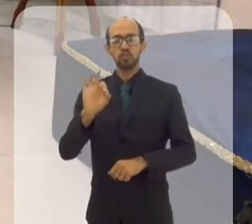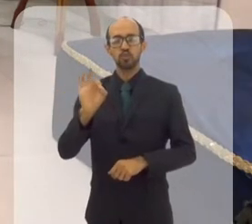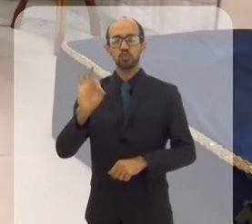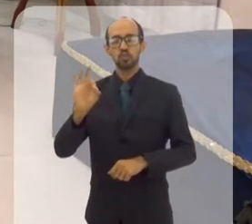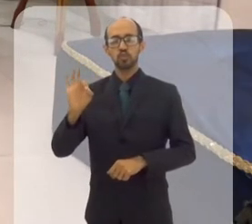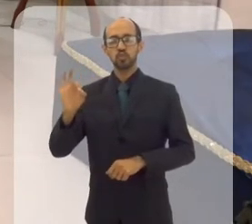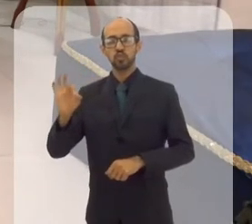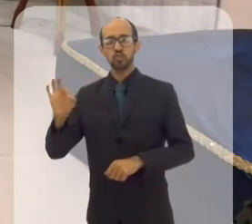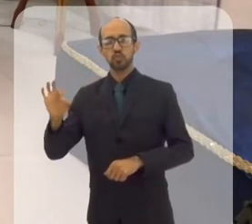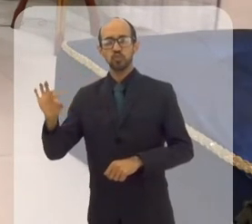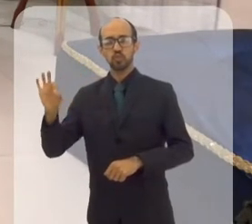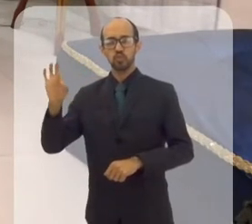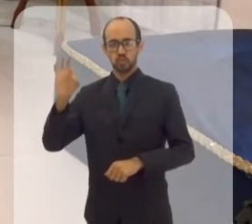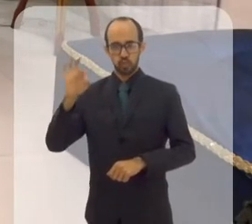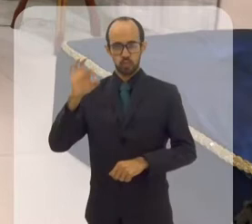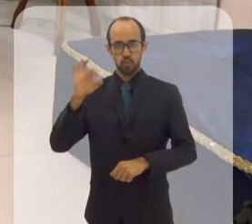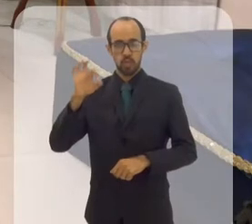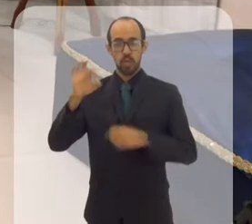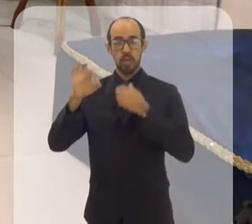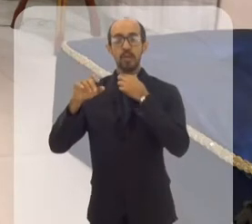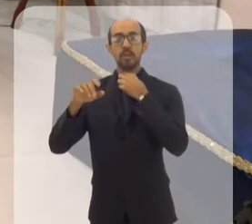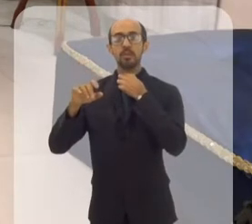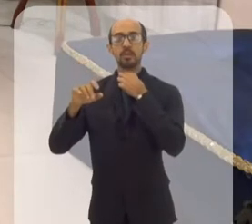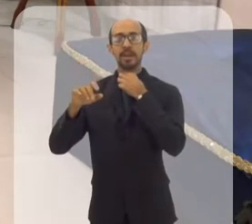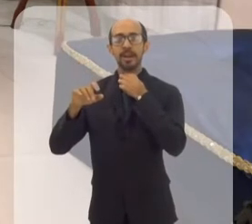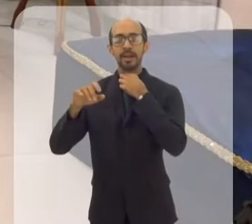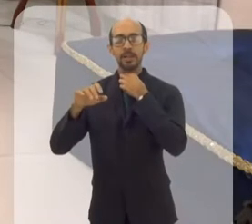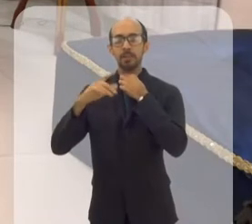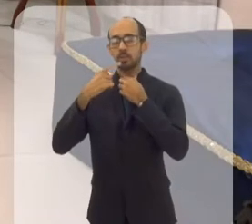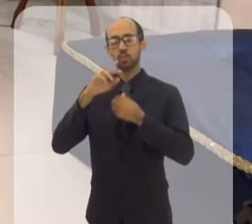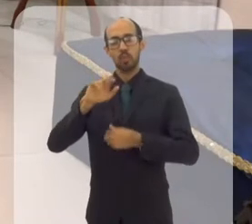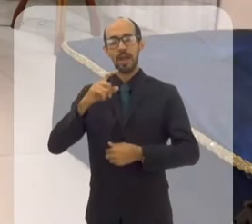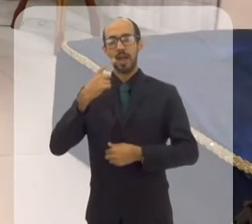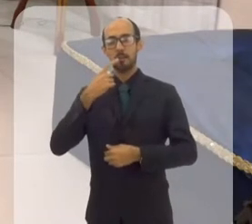de abelha na garganta.